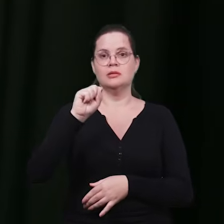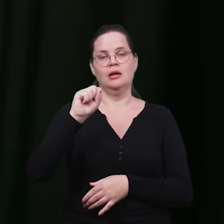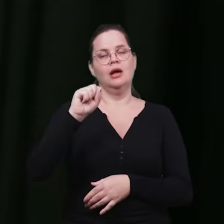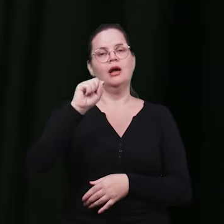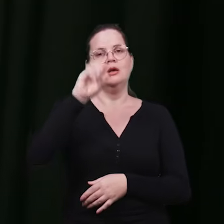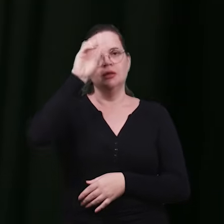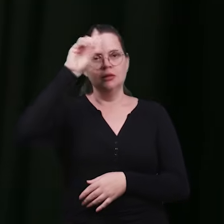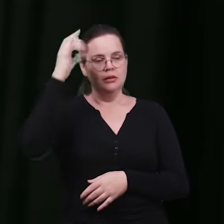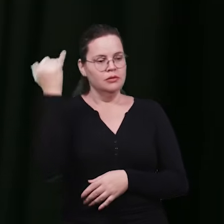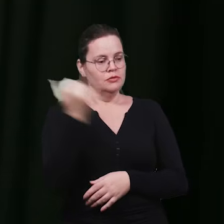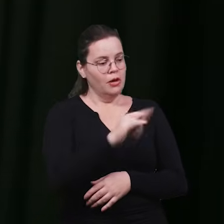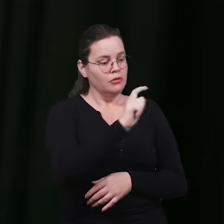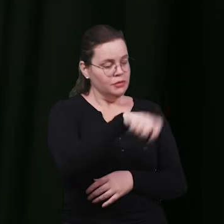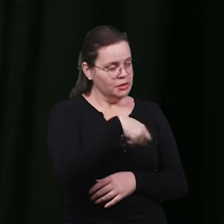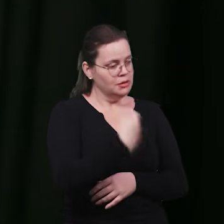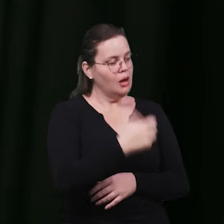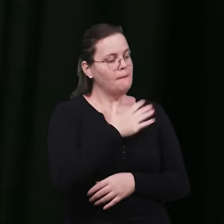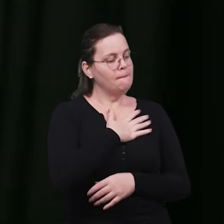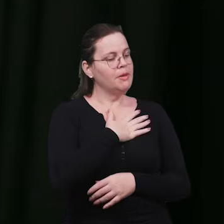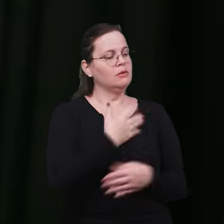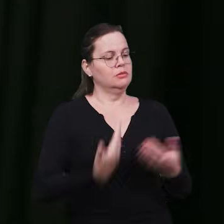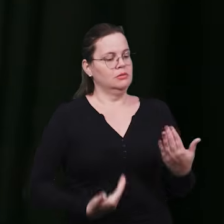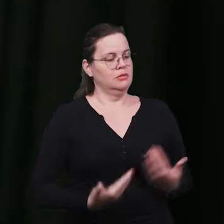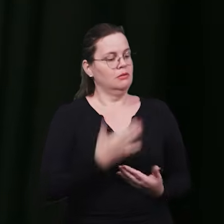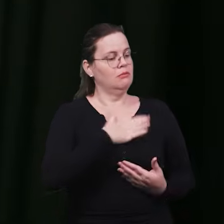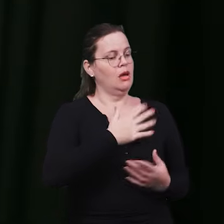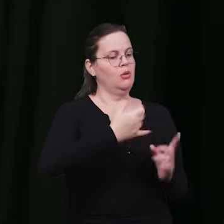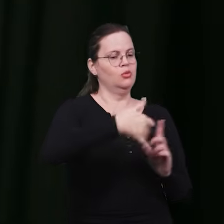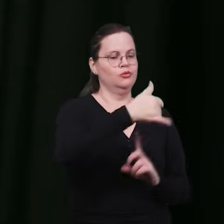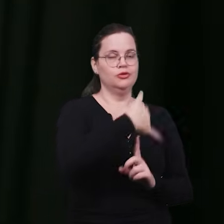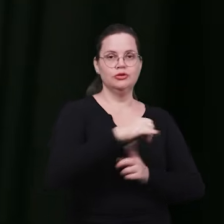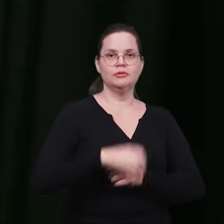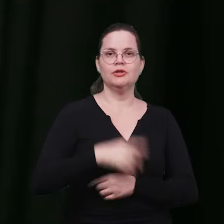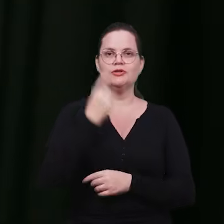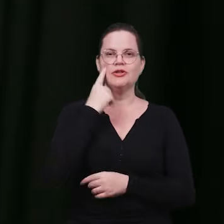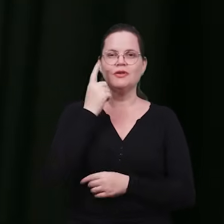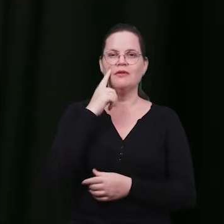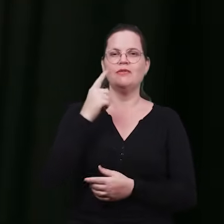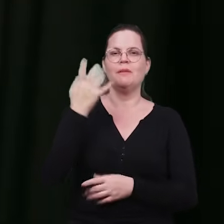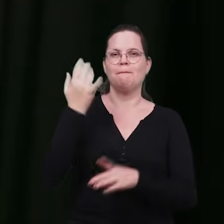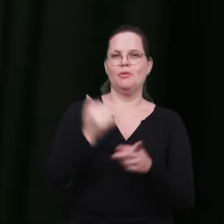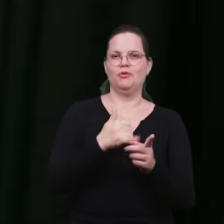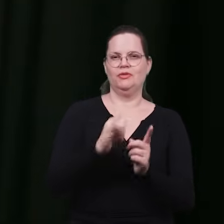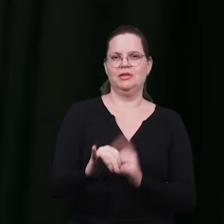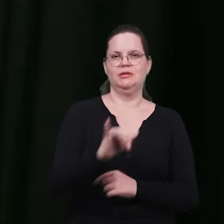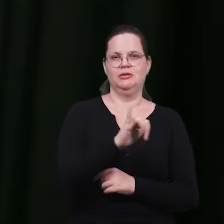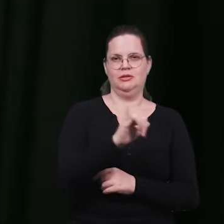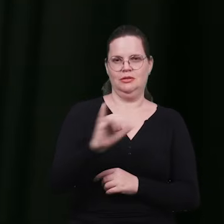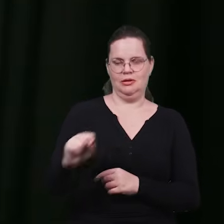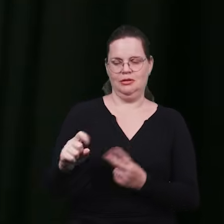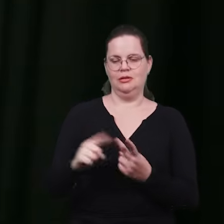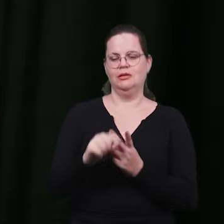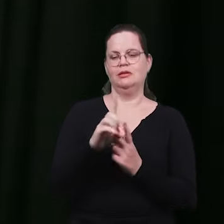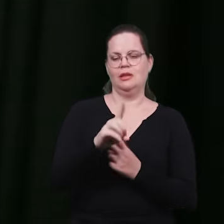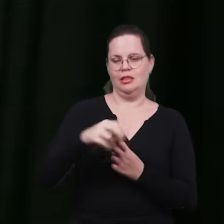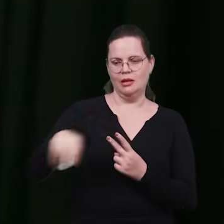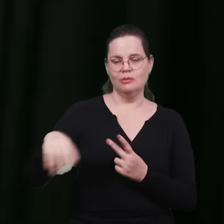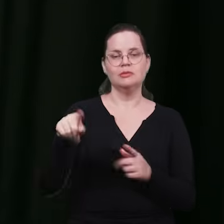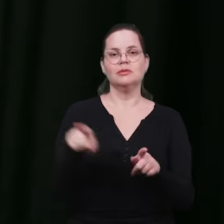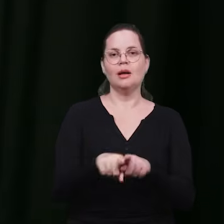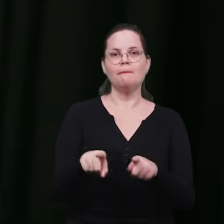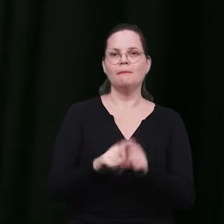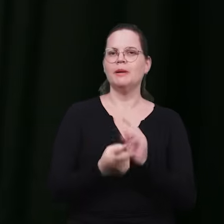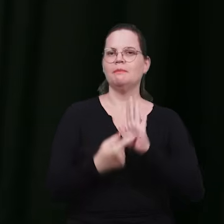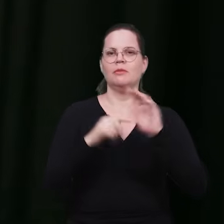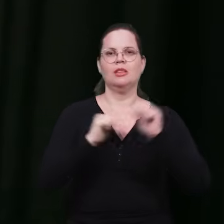Interessante que, como nós vemos as profecias de Isaías, as profecias de Daniel, mostram exatamente tudo isso que